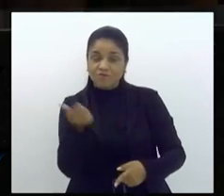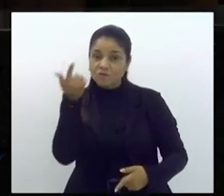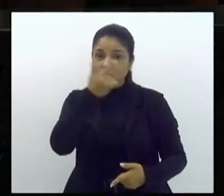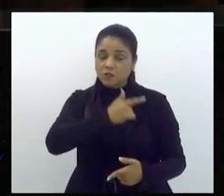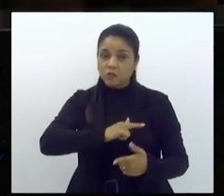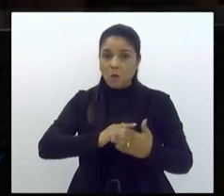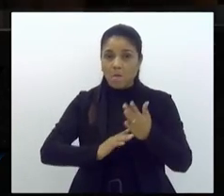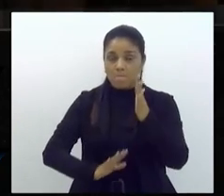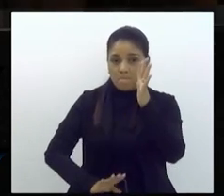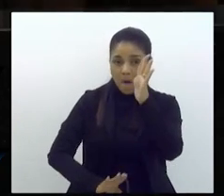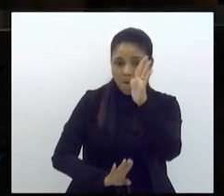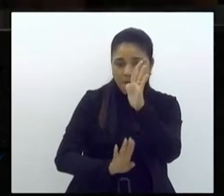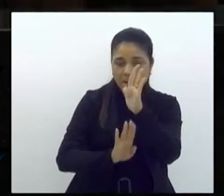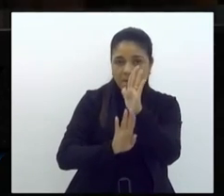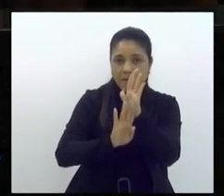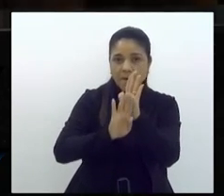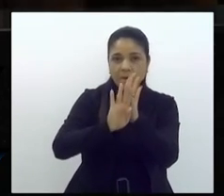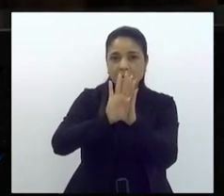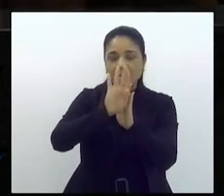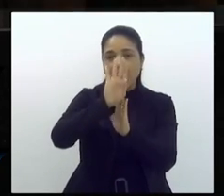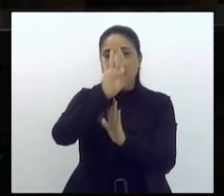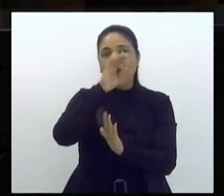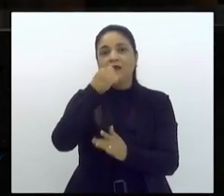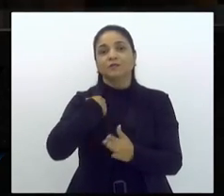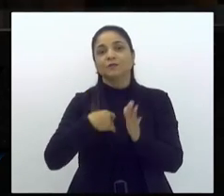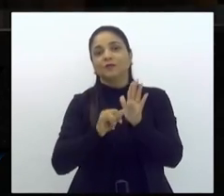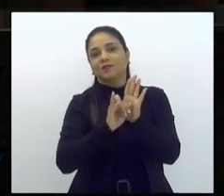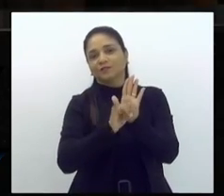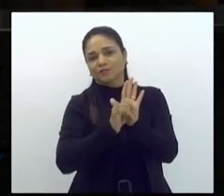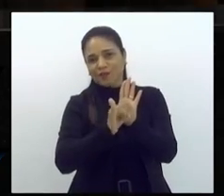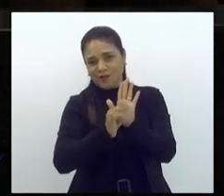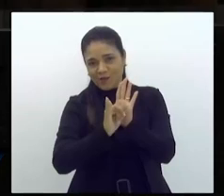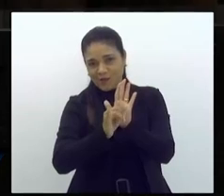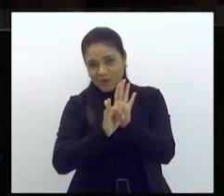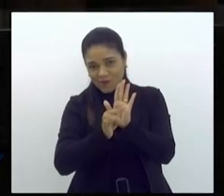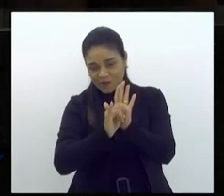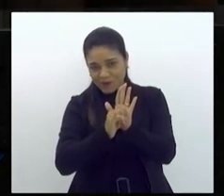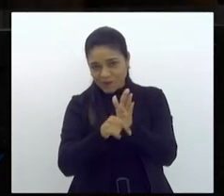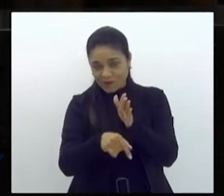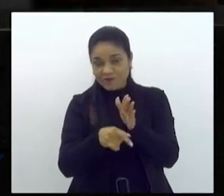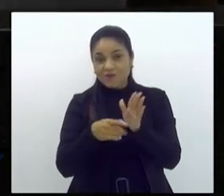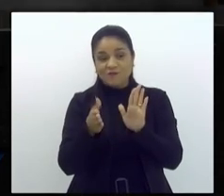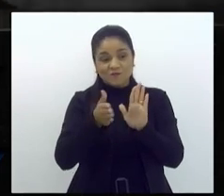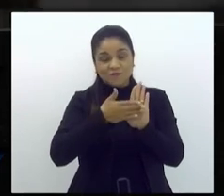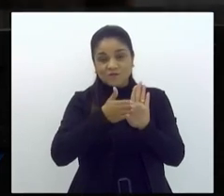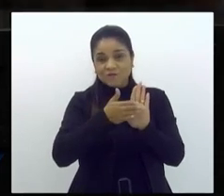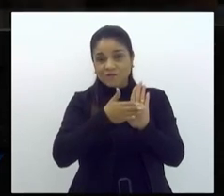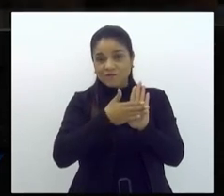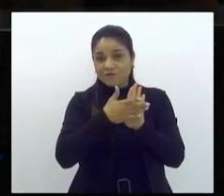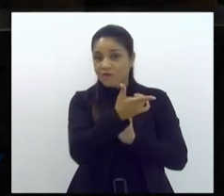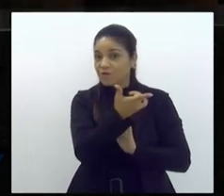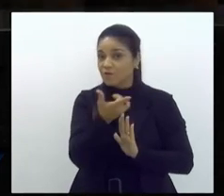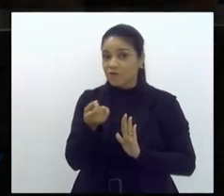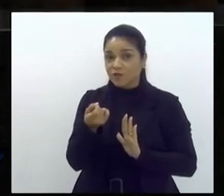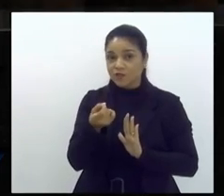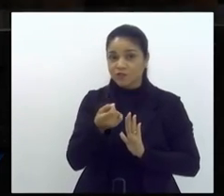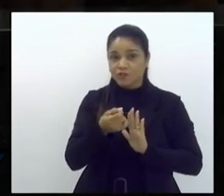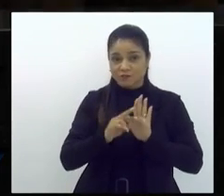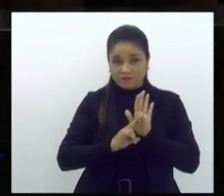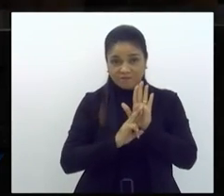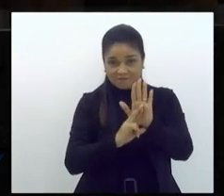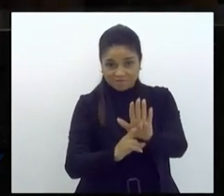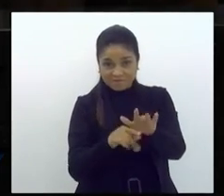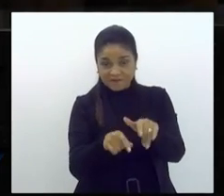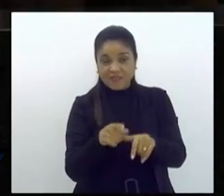recorder nesse edital mais de 20 propostas foram apresentadas de 14